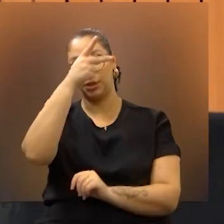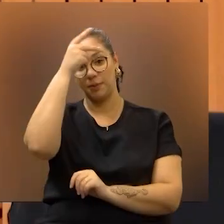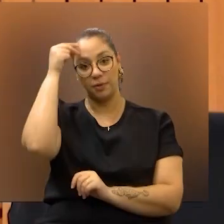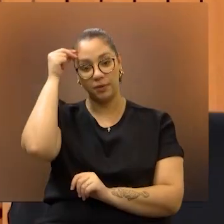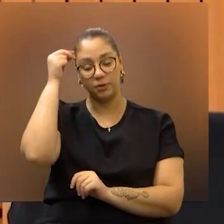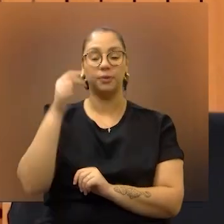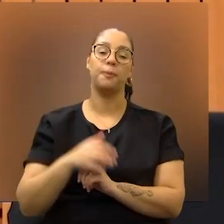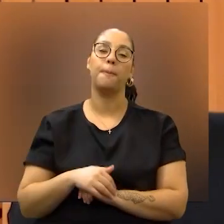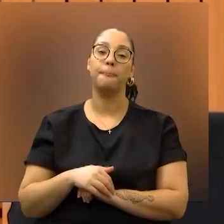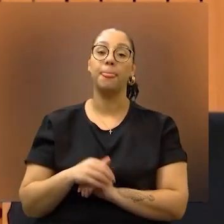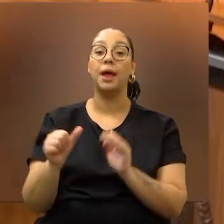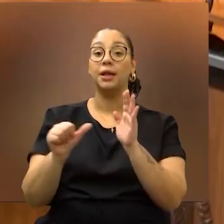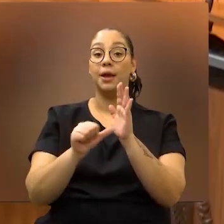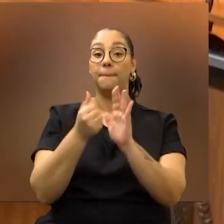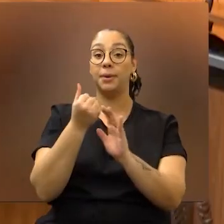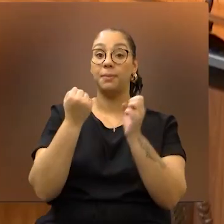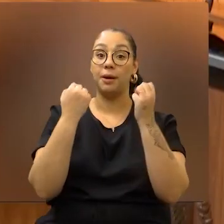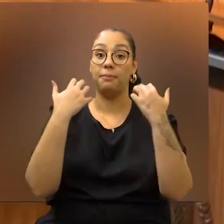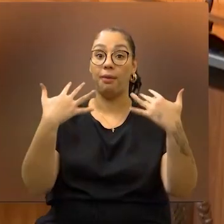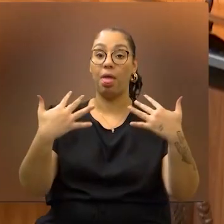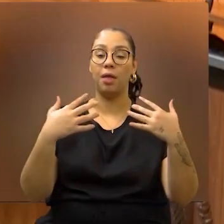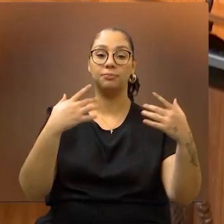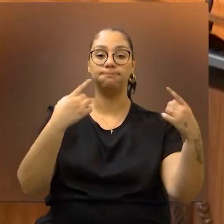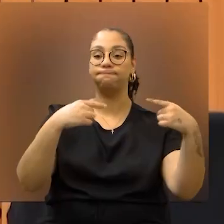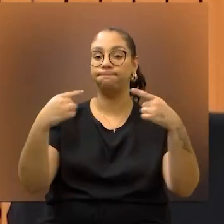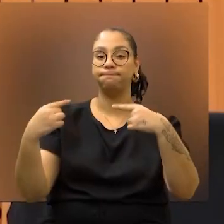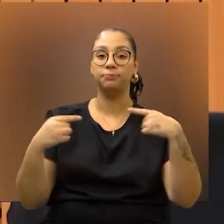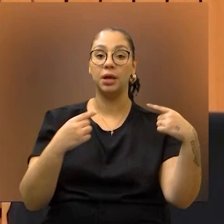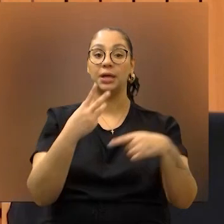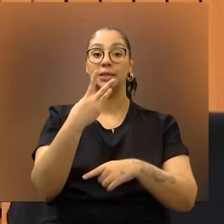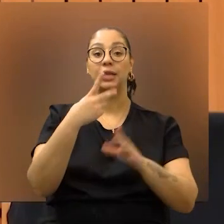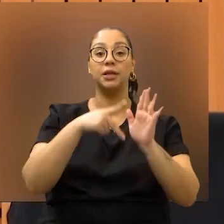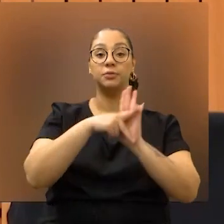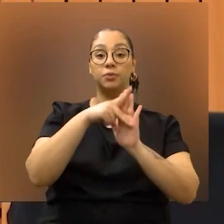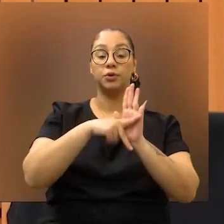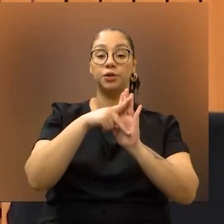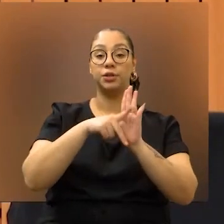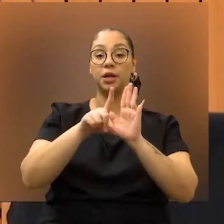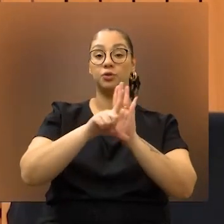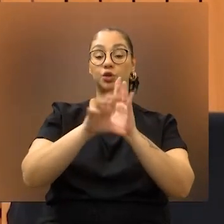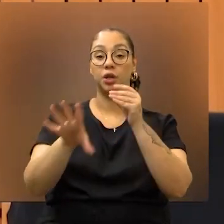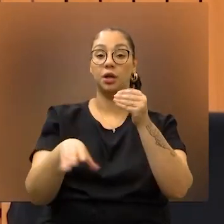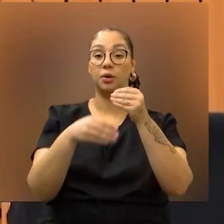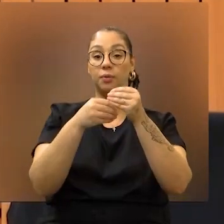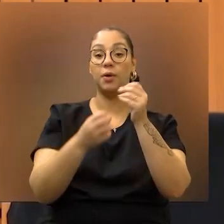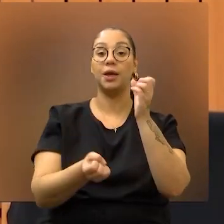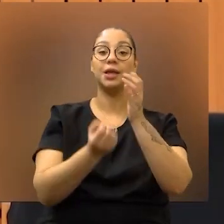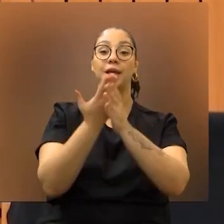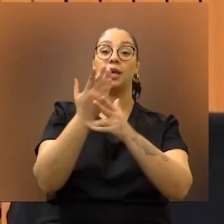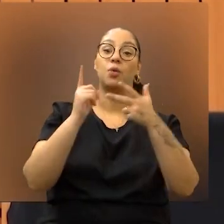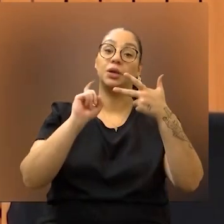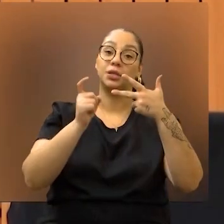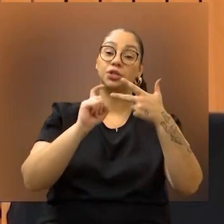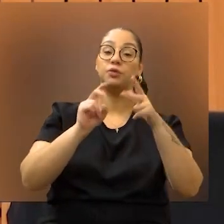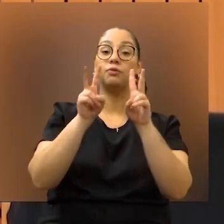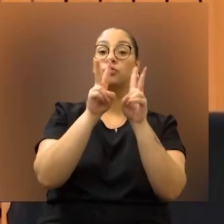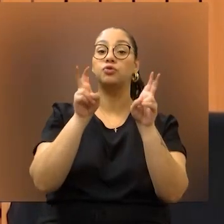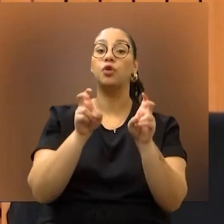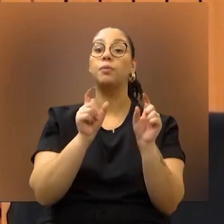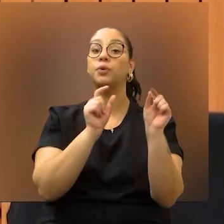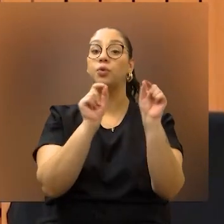da Prefeitura. Na primeira assembleia, foram debatidos 3 projetos de lei complementar de autoria do